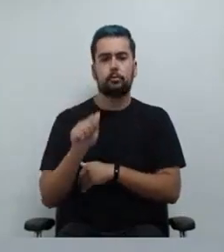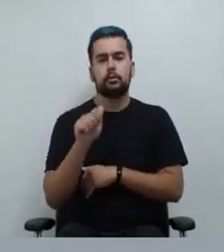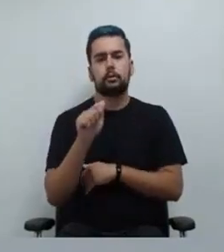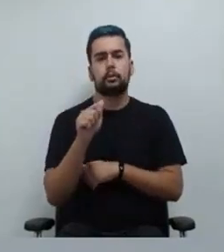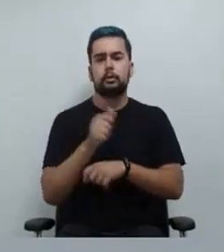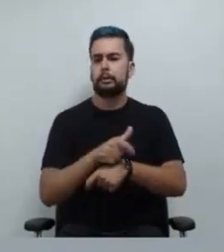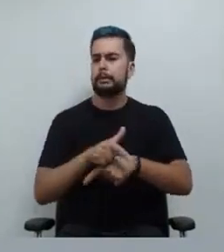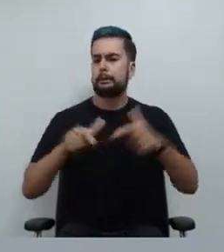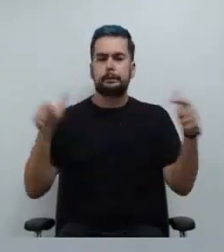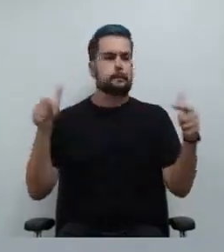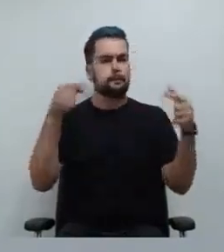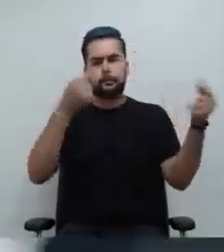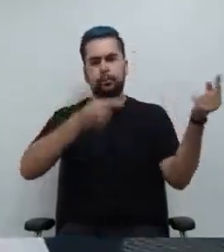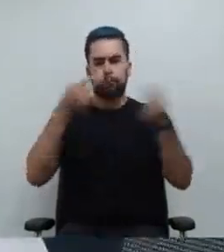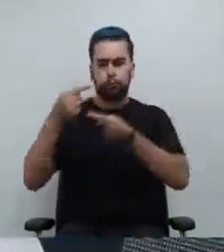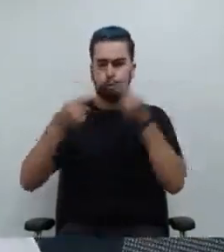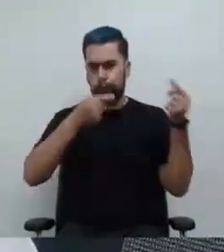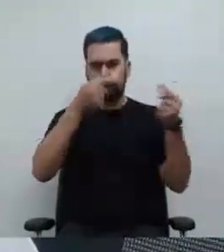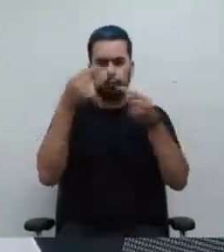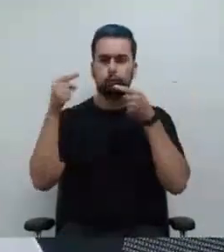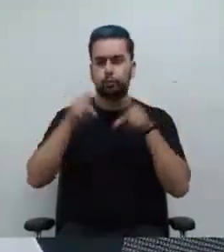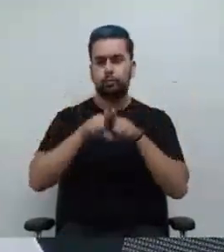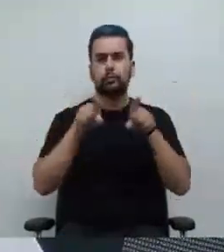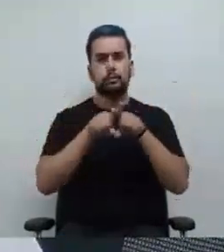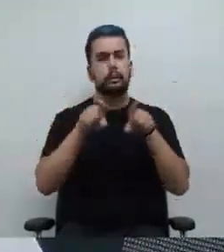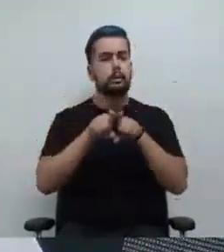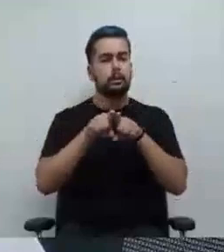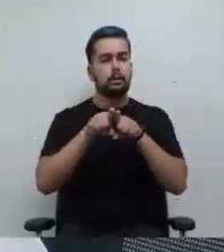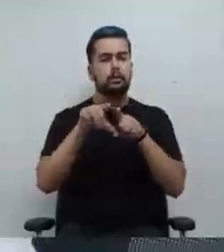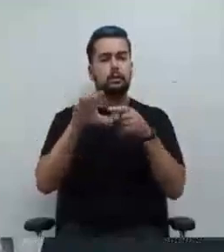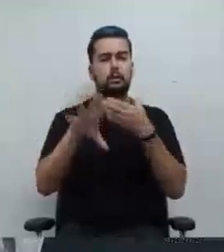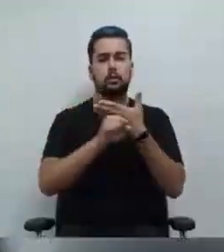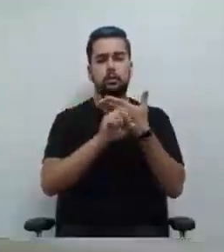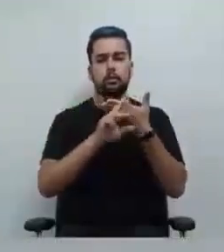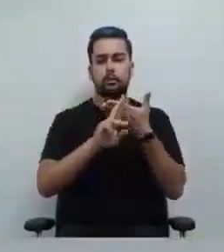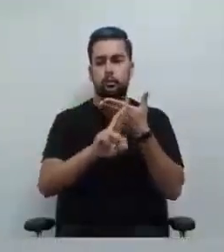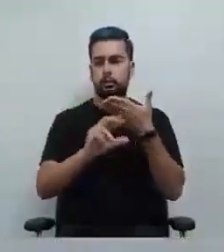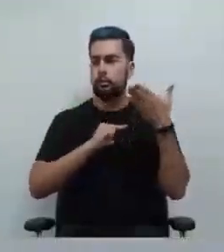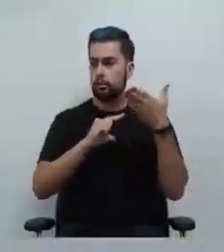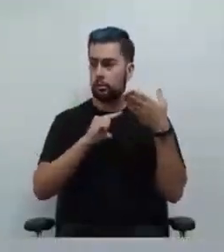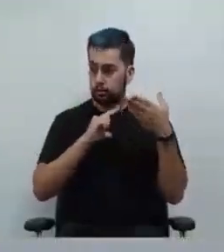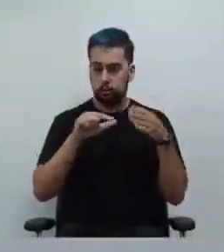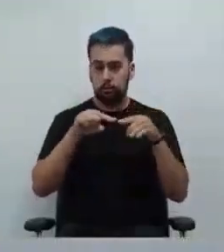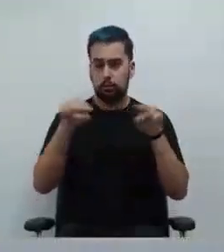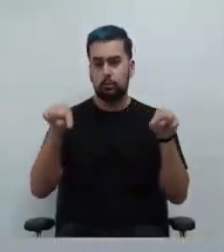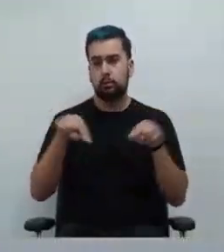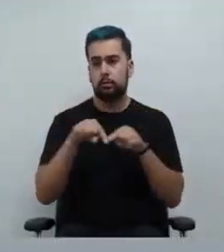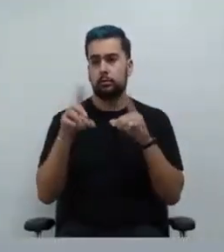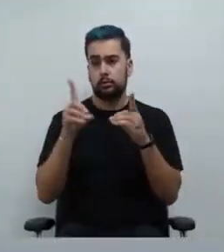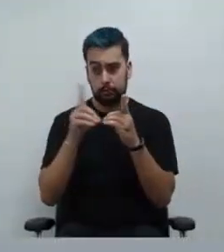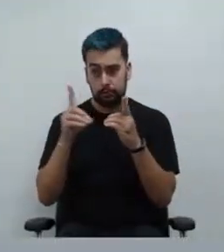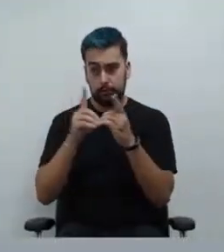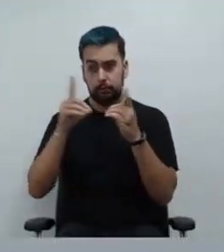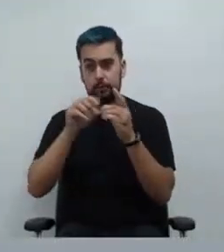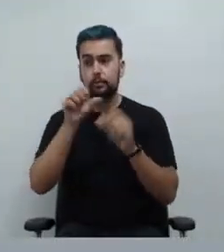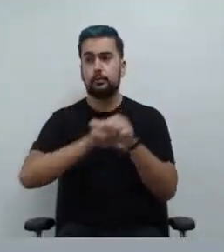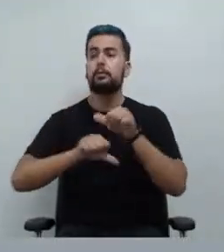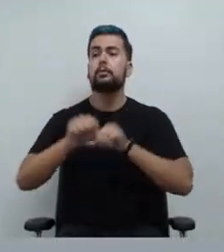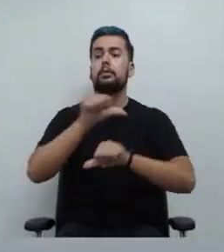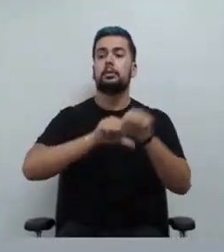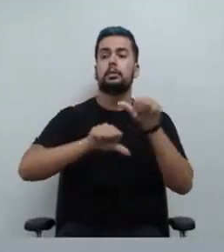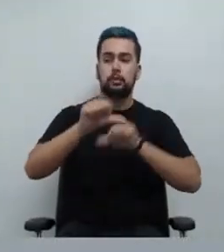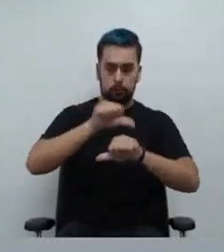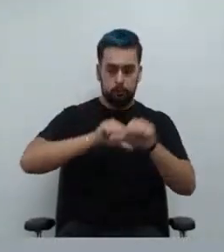né, diálogos, finalmente a ouvidoria está tendo a sua sala de atendimento reformada aqui na Boa